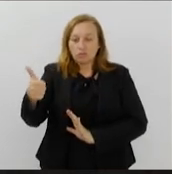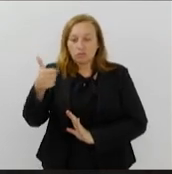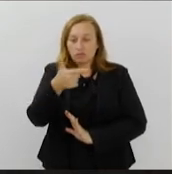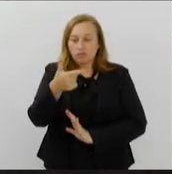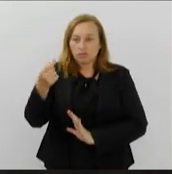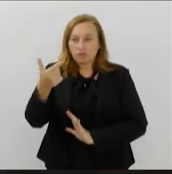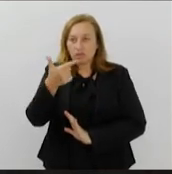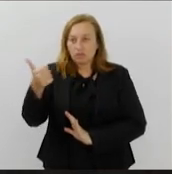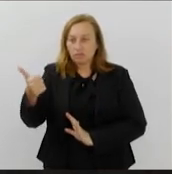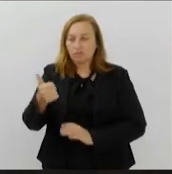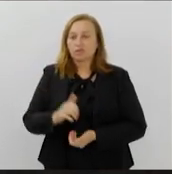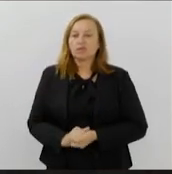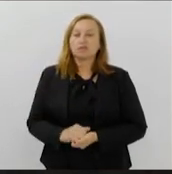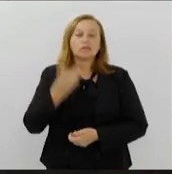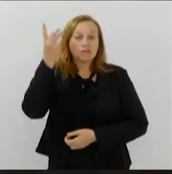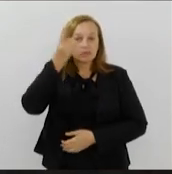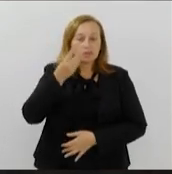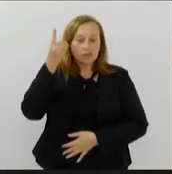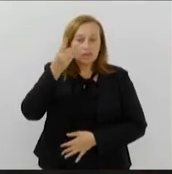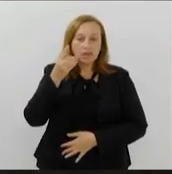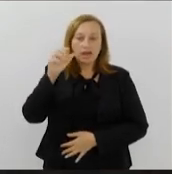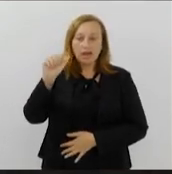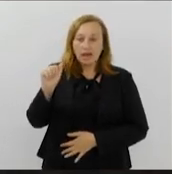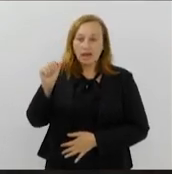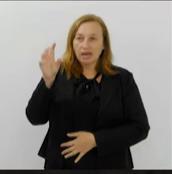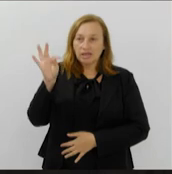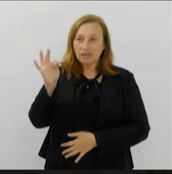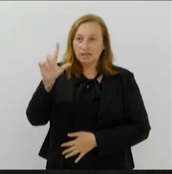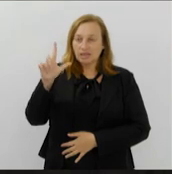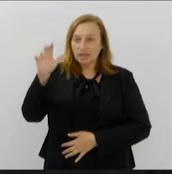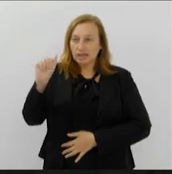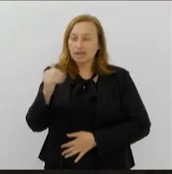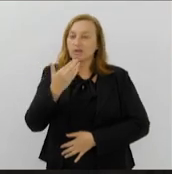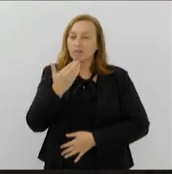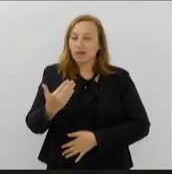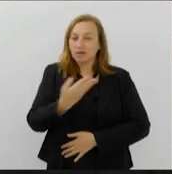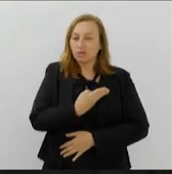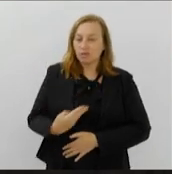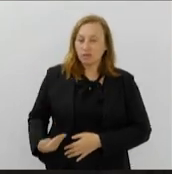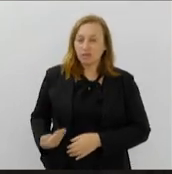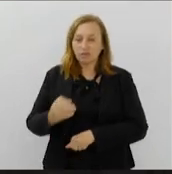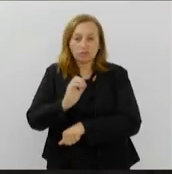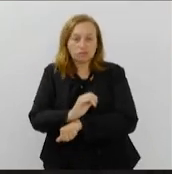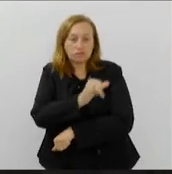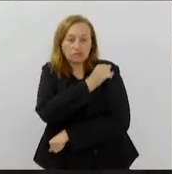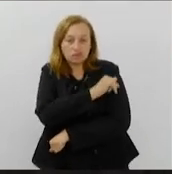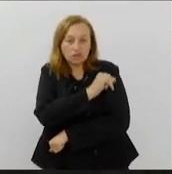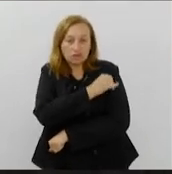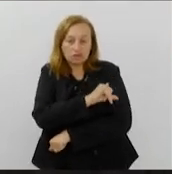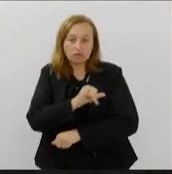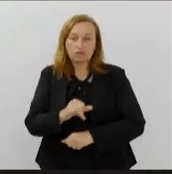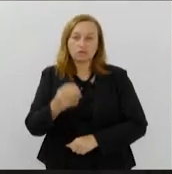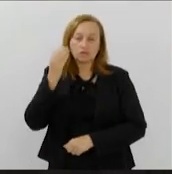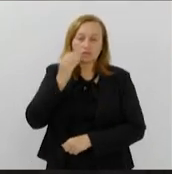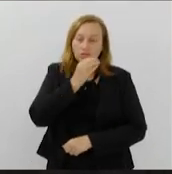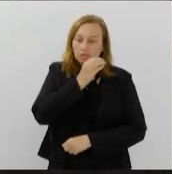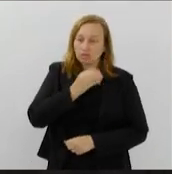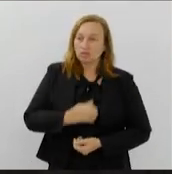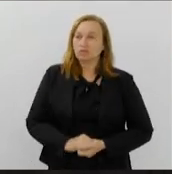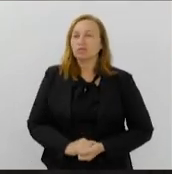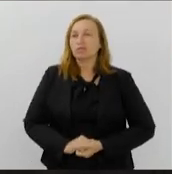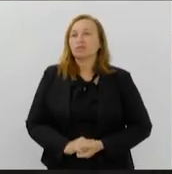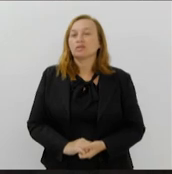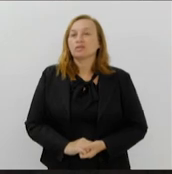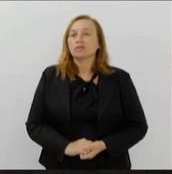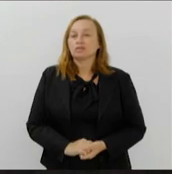de 21, de autoria do deputado Átila Nunes, que solicita ao excelentíssimo senhor governador Cláudio Bonfim de Castro e